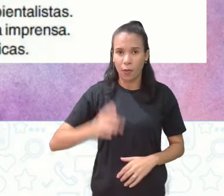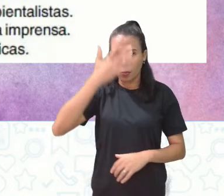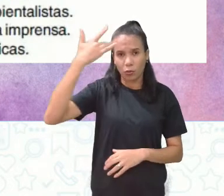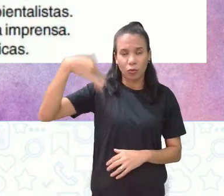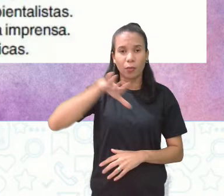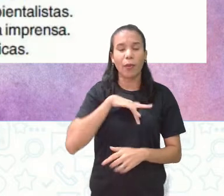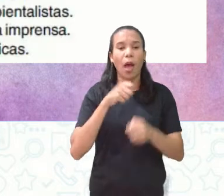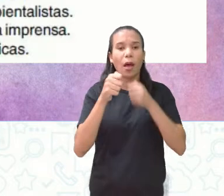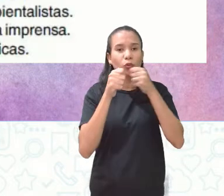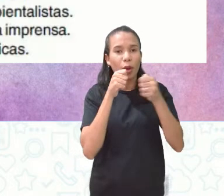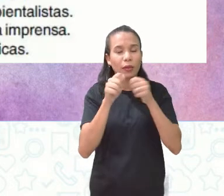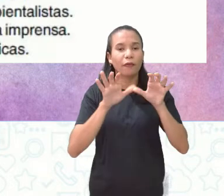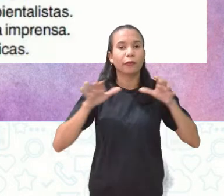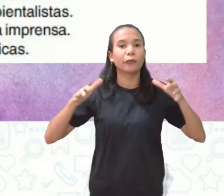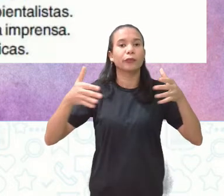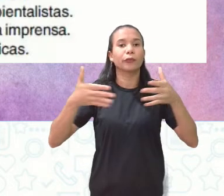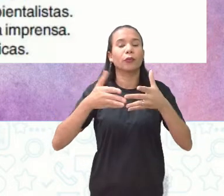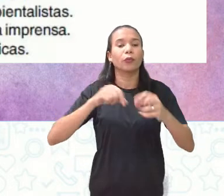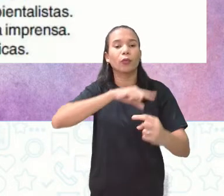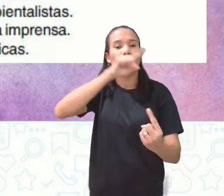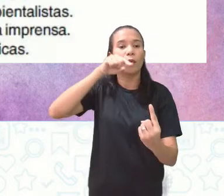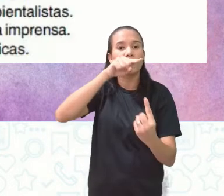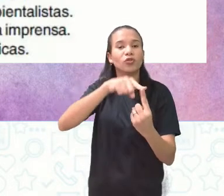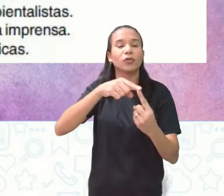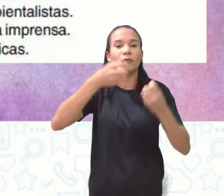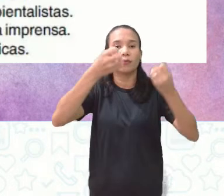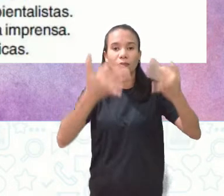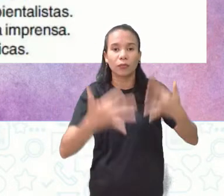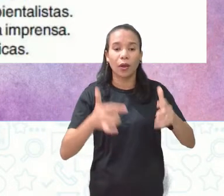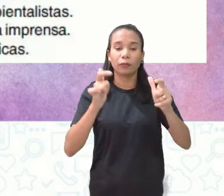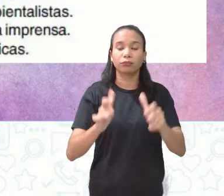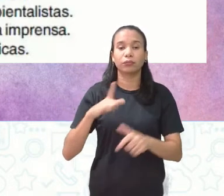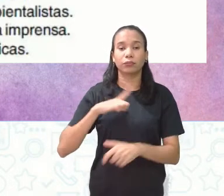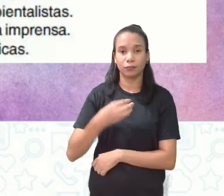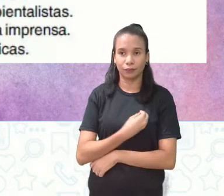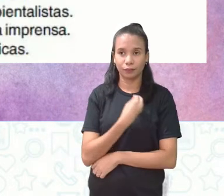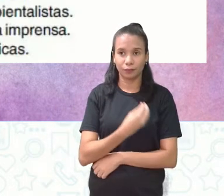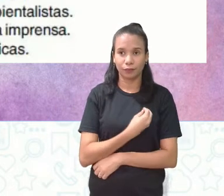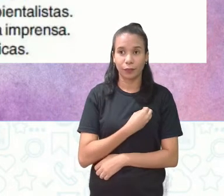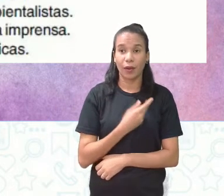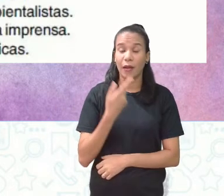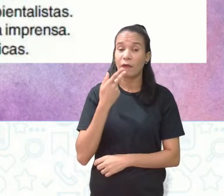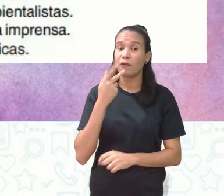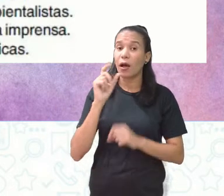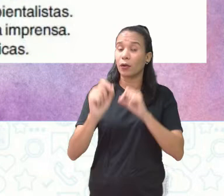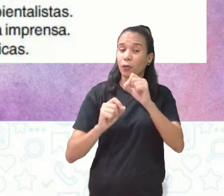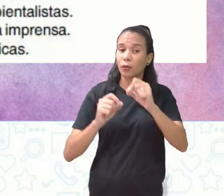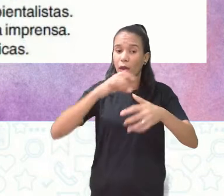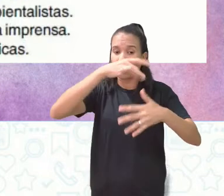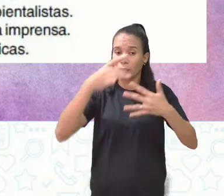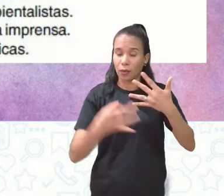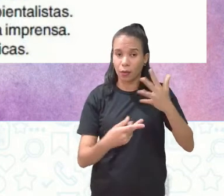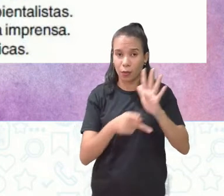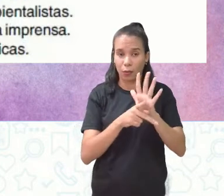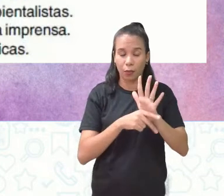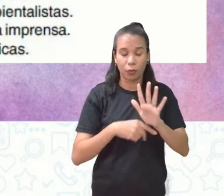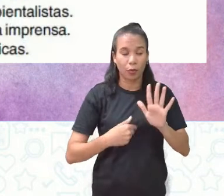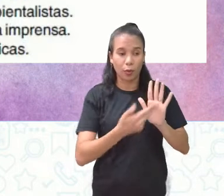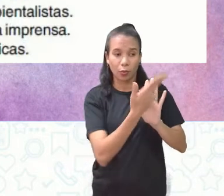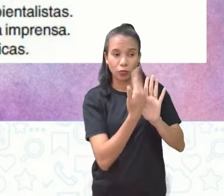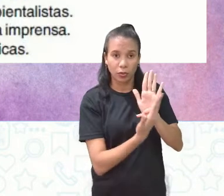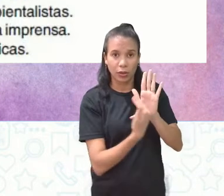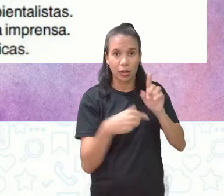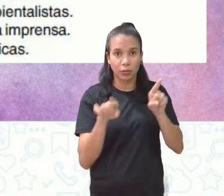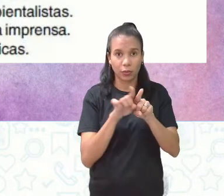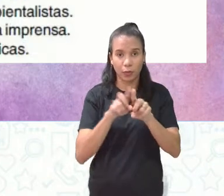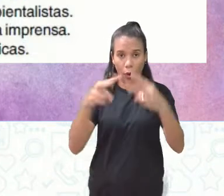entrevista coletiva por causa do que fazem, do que falam e do ambiente que se encontram. Considerando-se os elementos da charge, olha